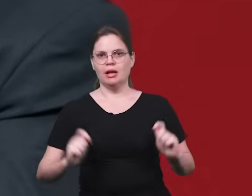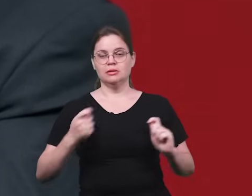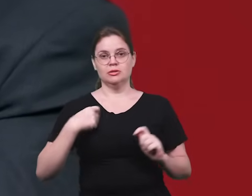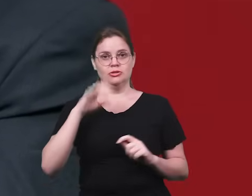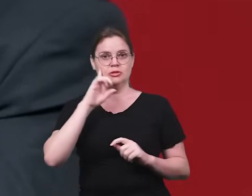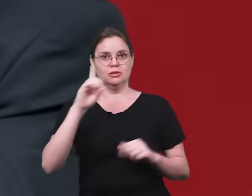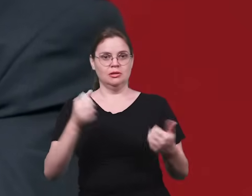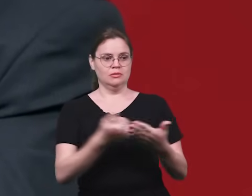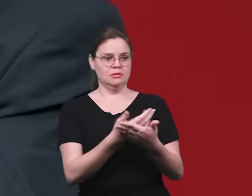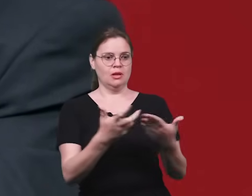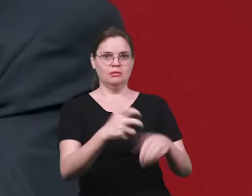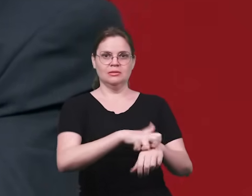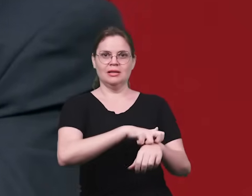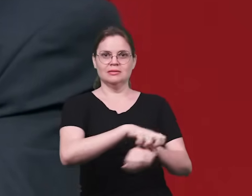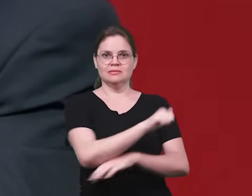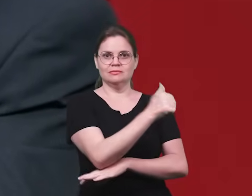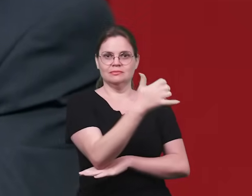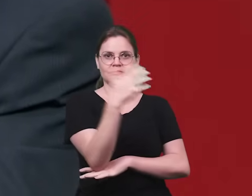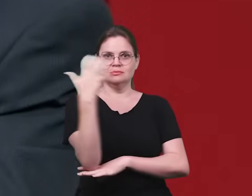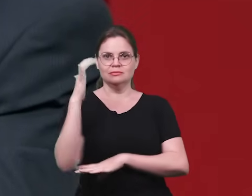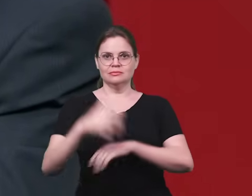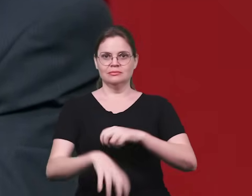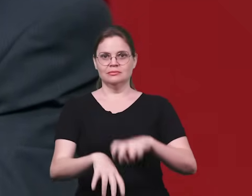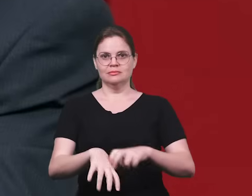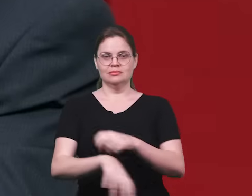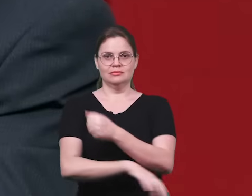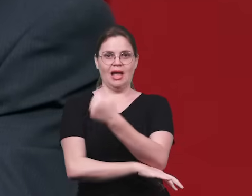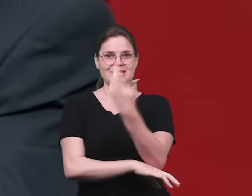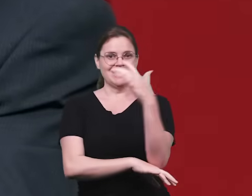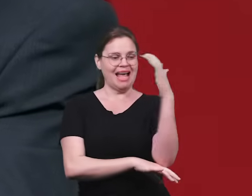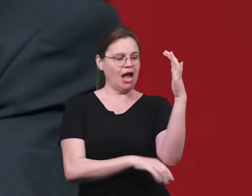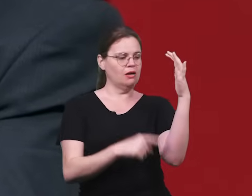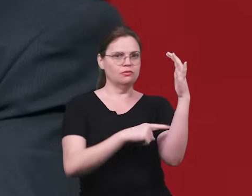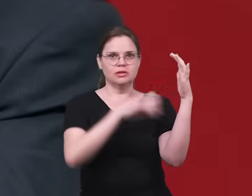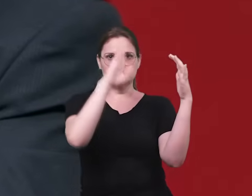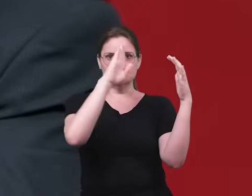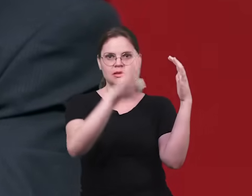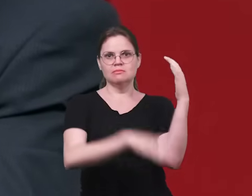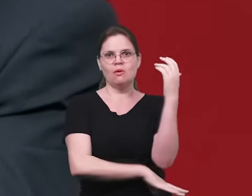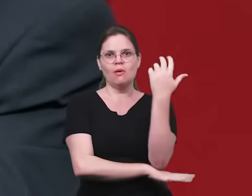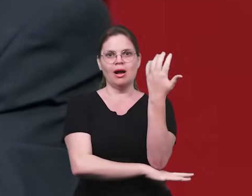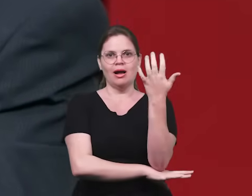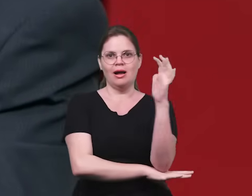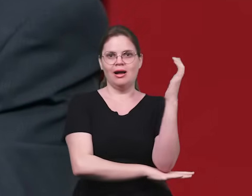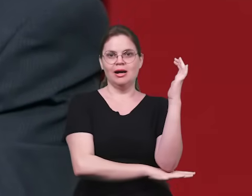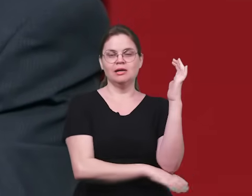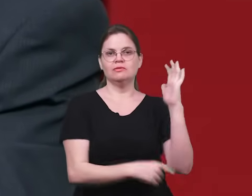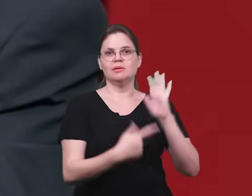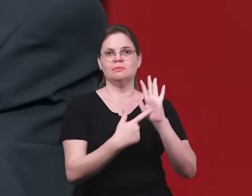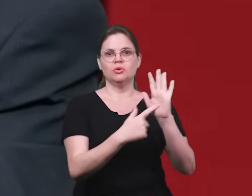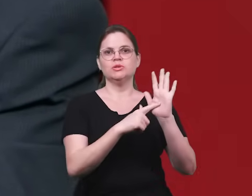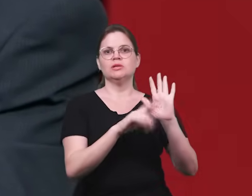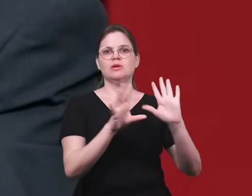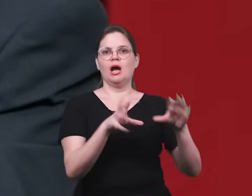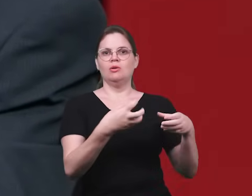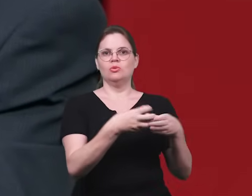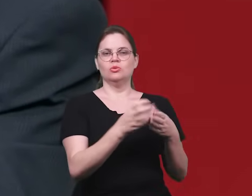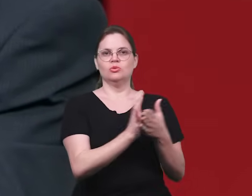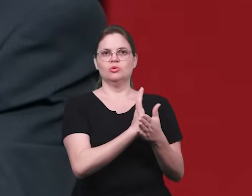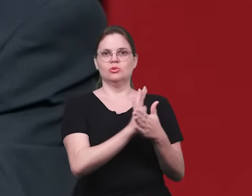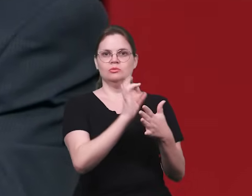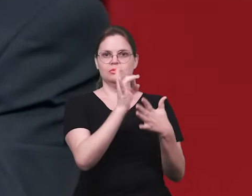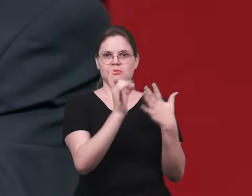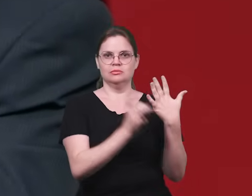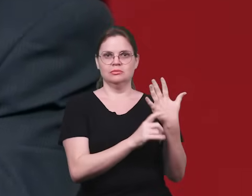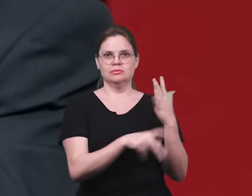que Deus ele deu das plantas, no caso das árvores principalmente, e aí falando dentro daqueles grupos mais específicos,